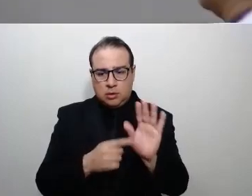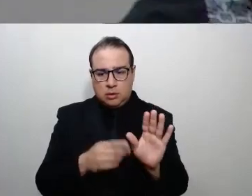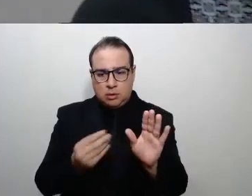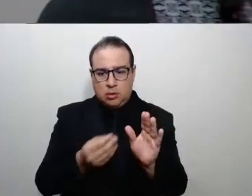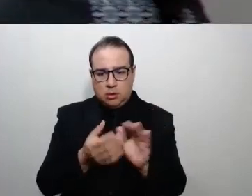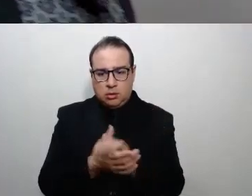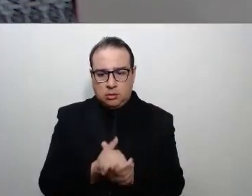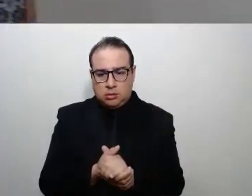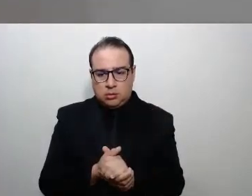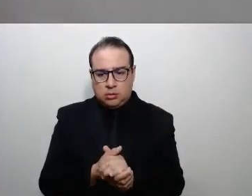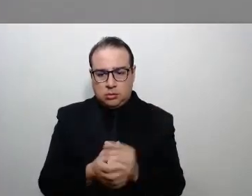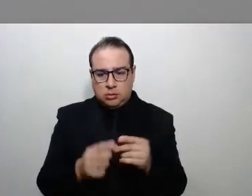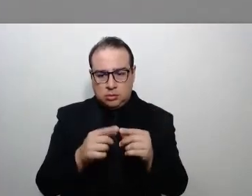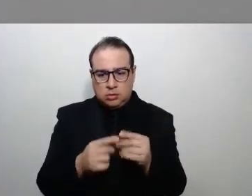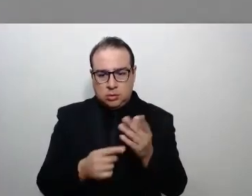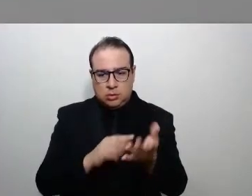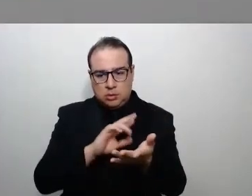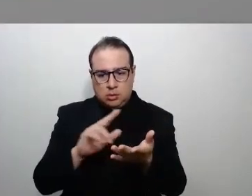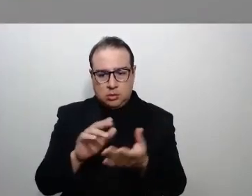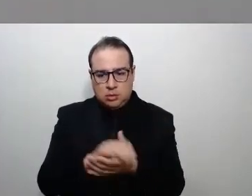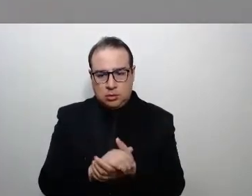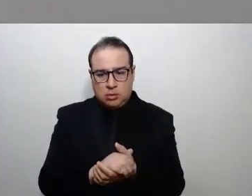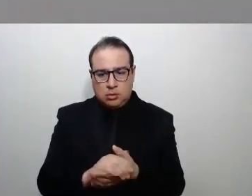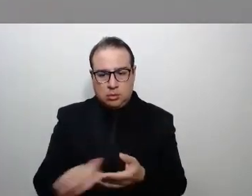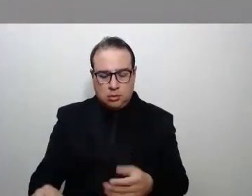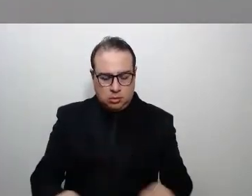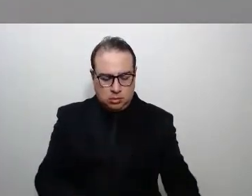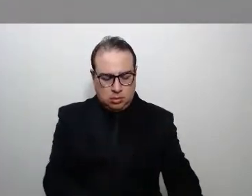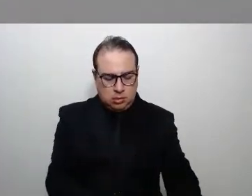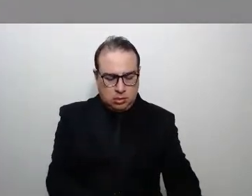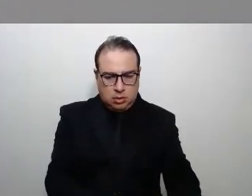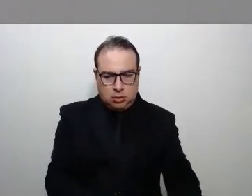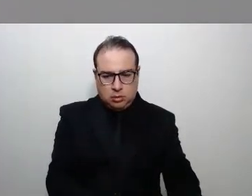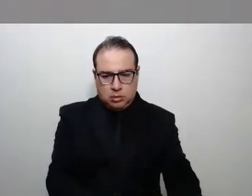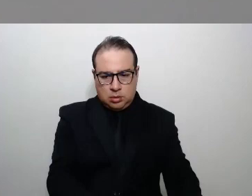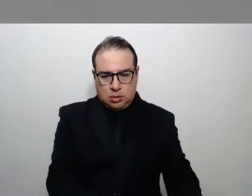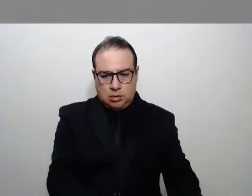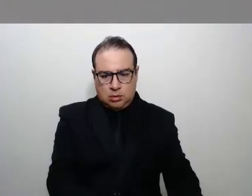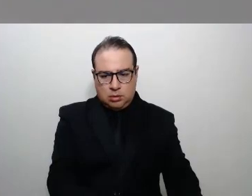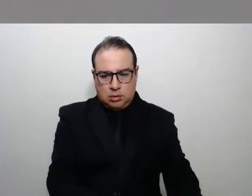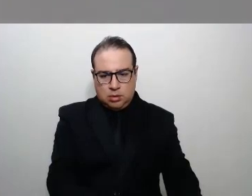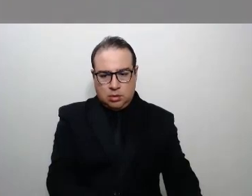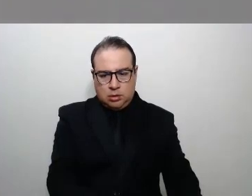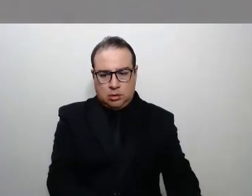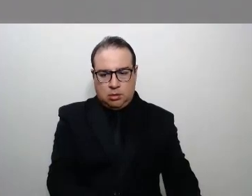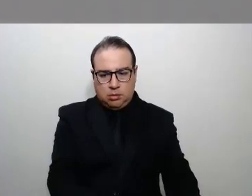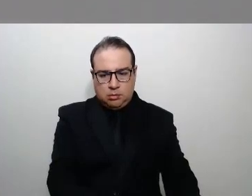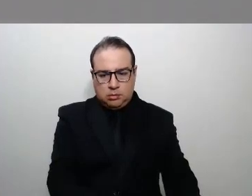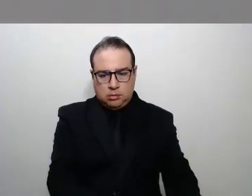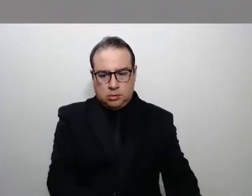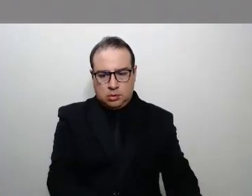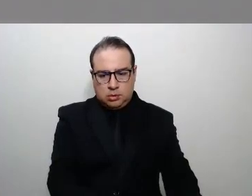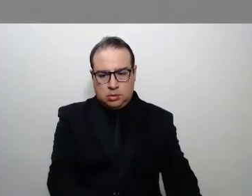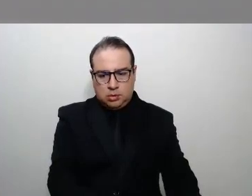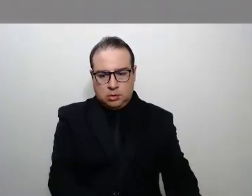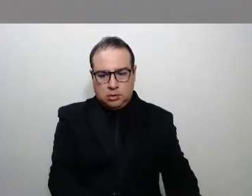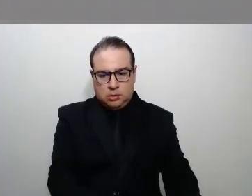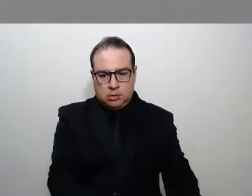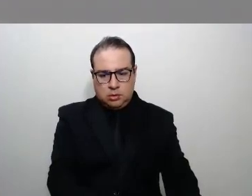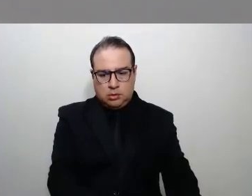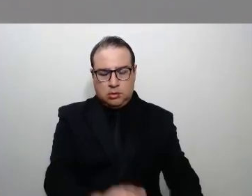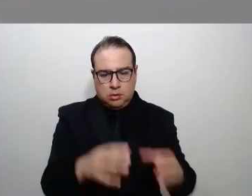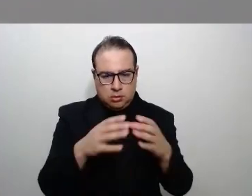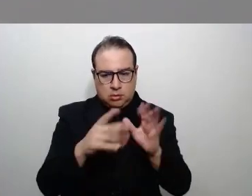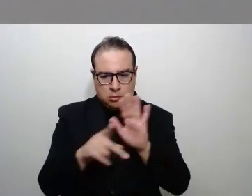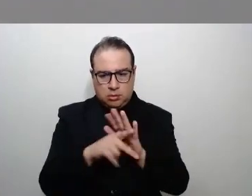da Ordem dos Advogados do Brasil advogado Aldo Medeiros presidente da associação dos magistrados do